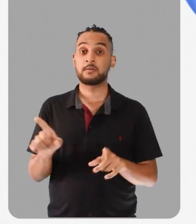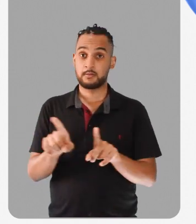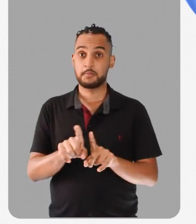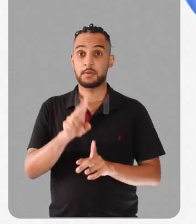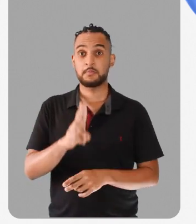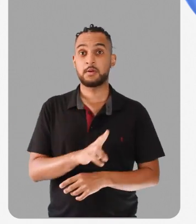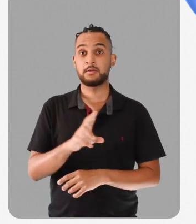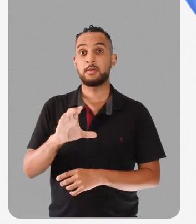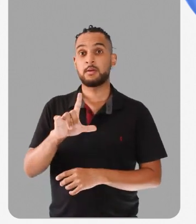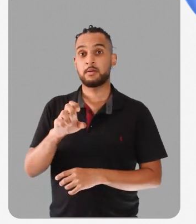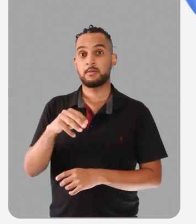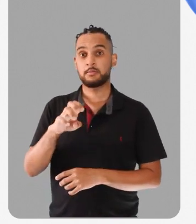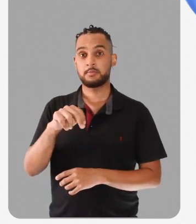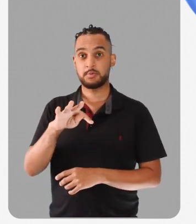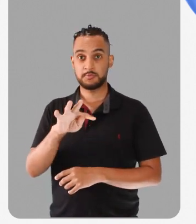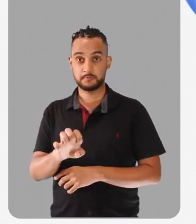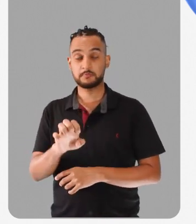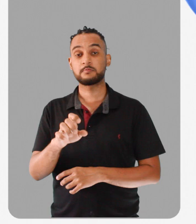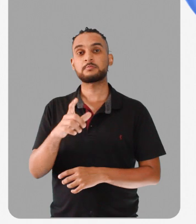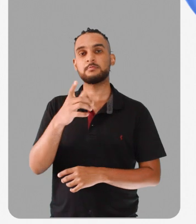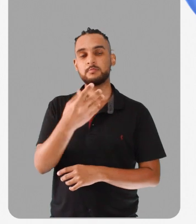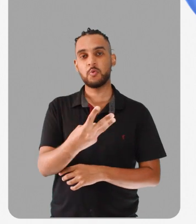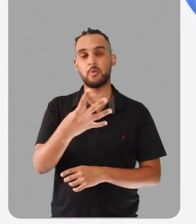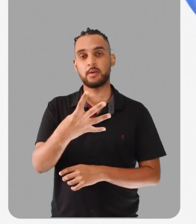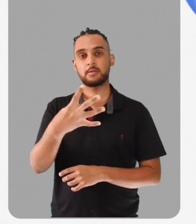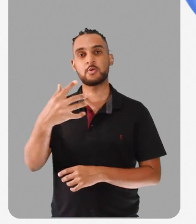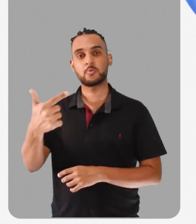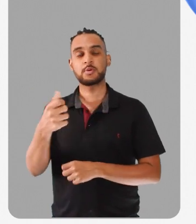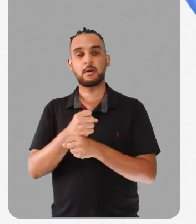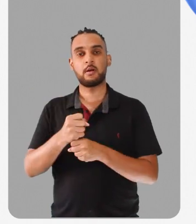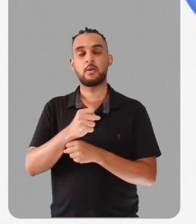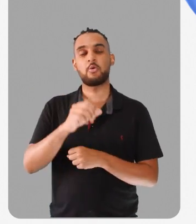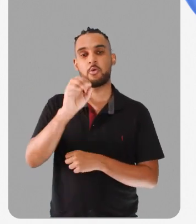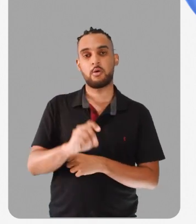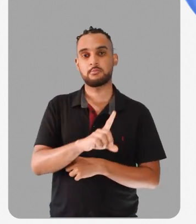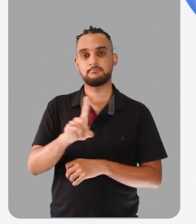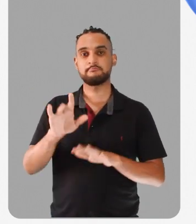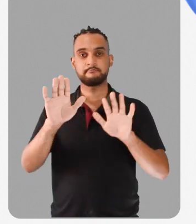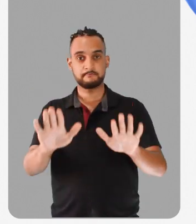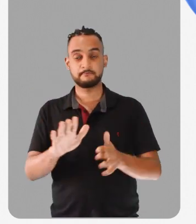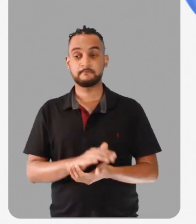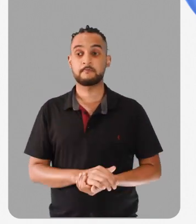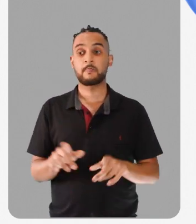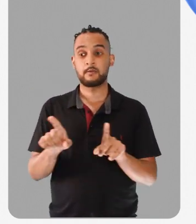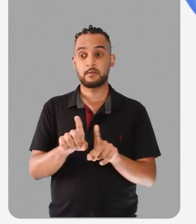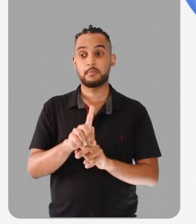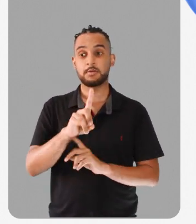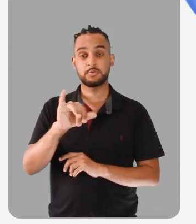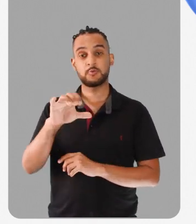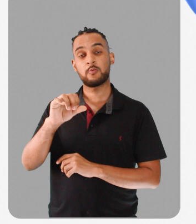celebra mais um ano de vida. E no mesmo dia, Padre Clemente Trecani comemora 42 anos de ordenação